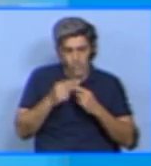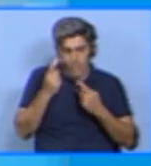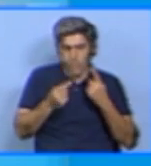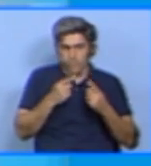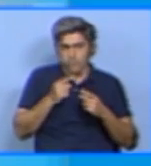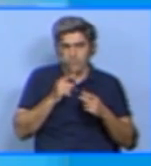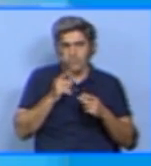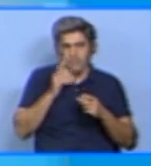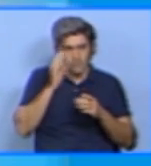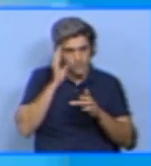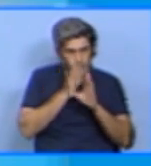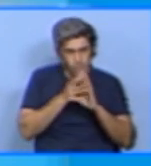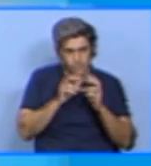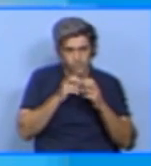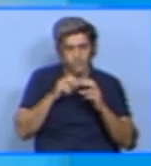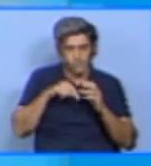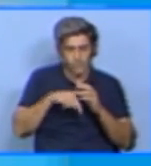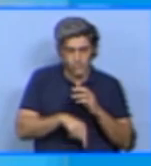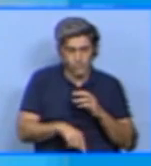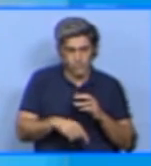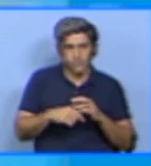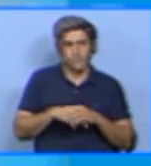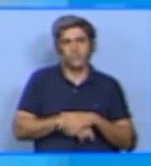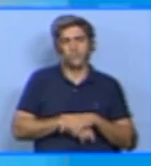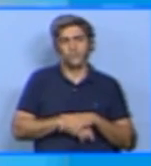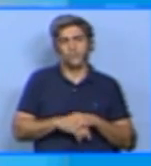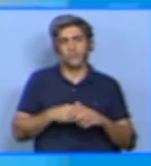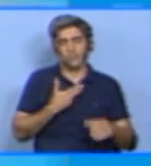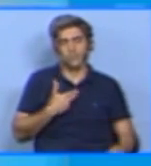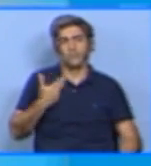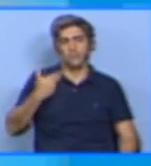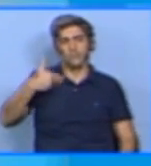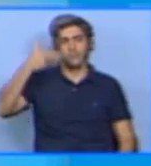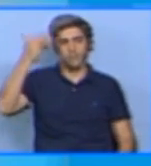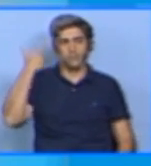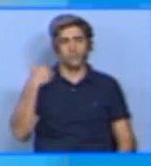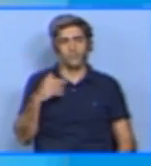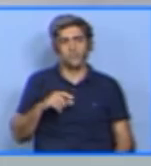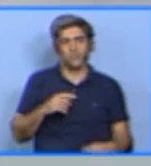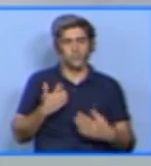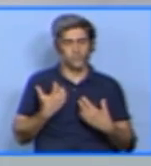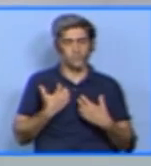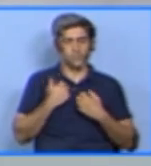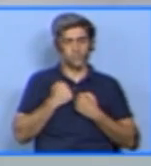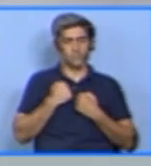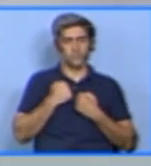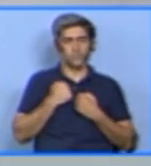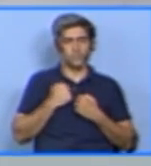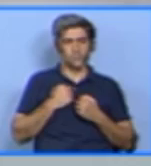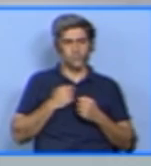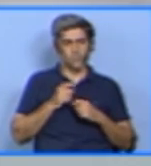mesmo psicopatias muito profundas, que antigamente se chamava o estar dominado por essas forças